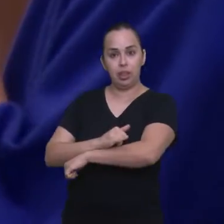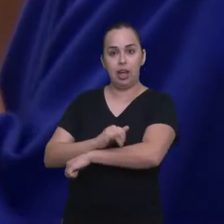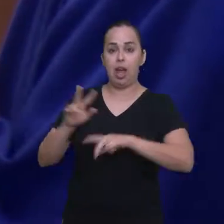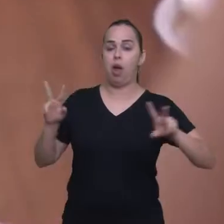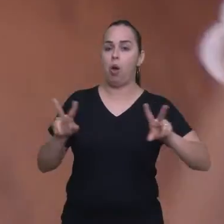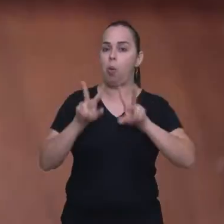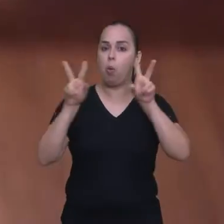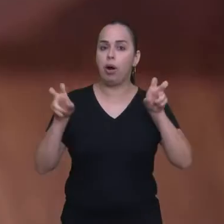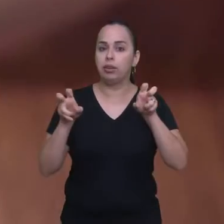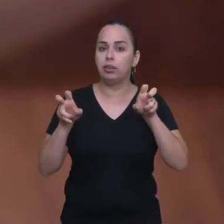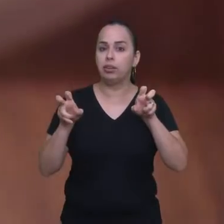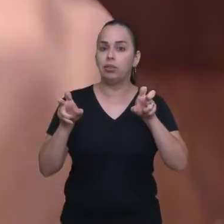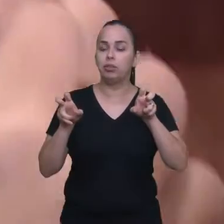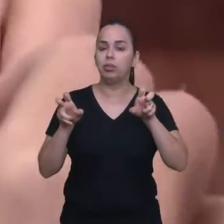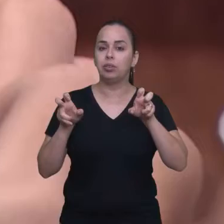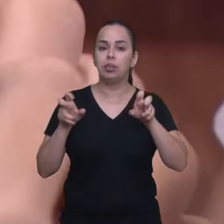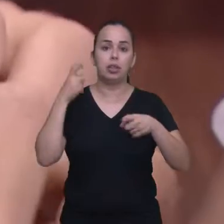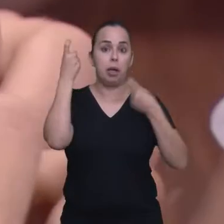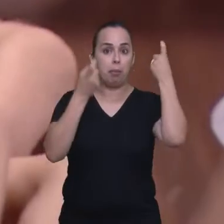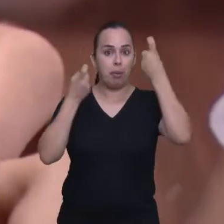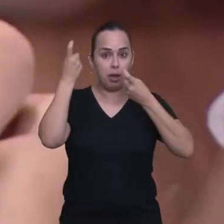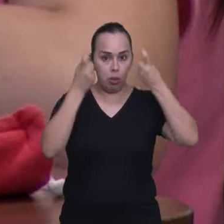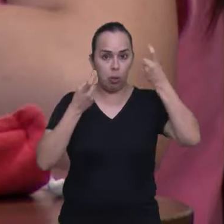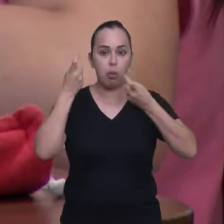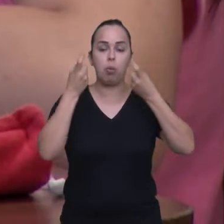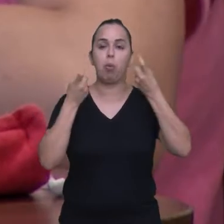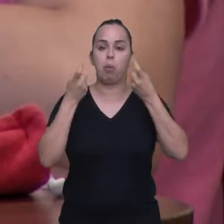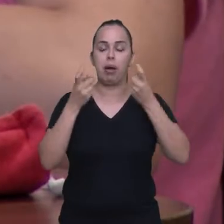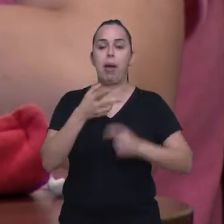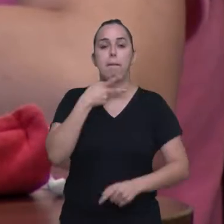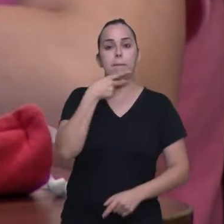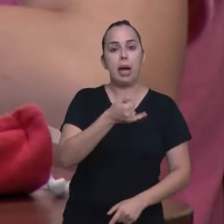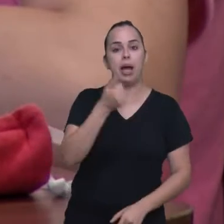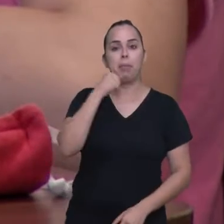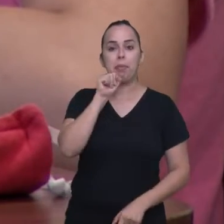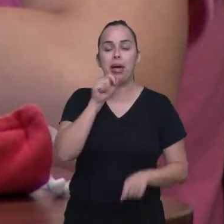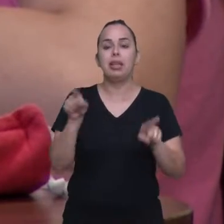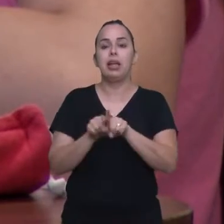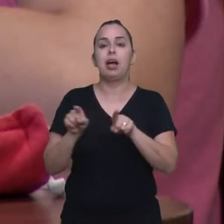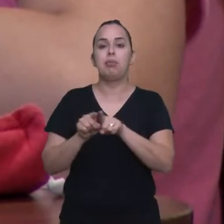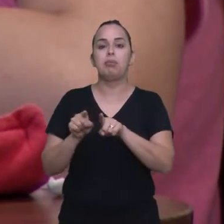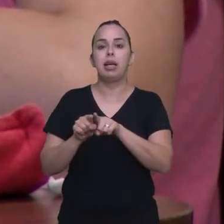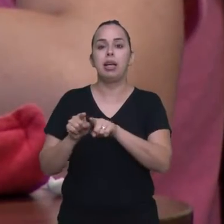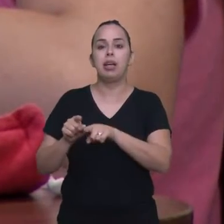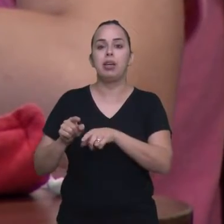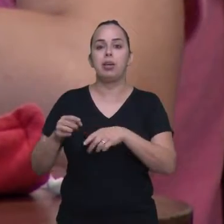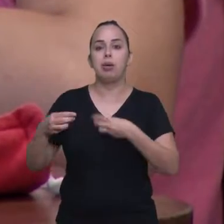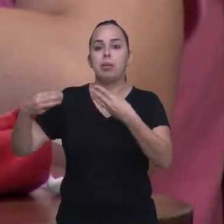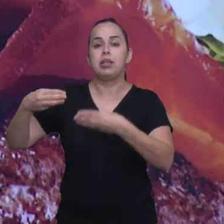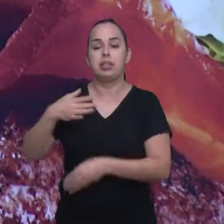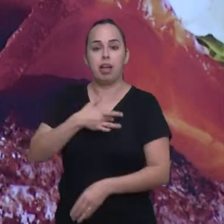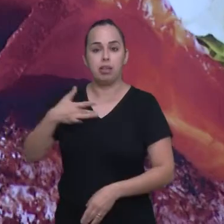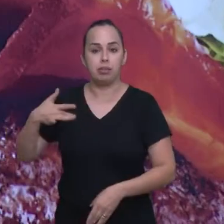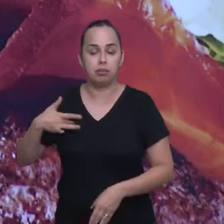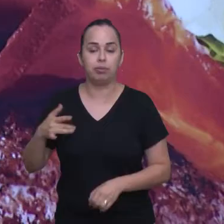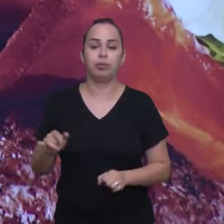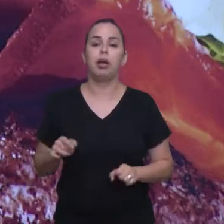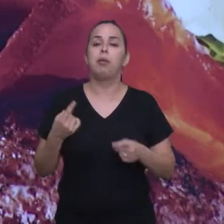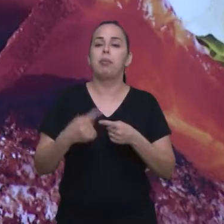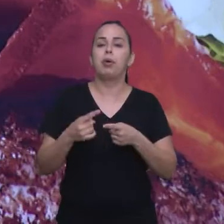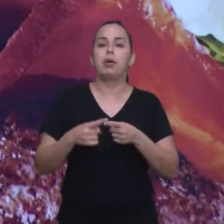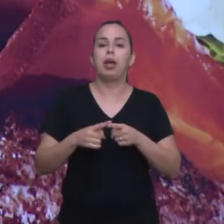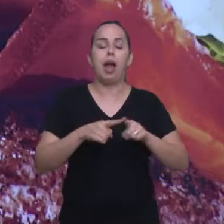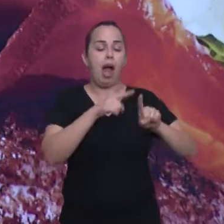é um assunto que está preocupando cada vez mais os pais e também as autoridades de saúde no Brasil. Isso porque